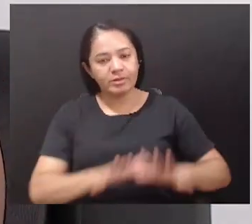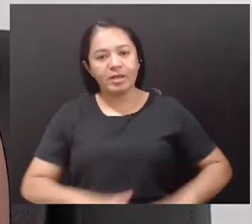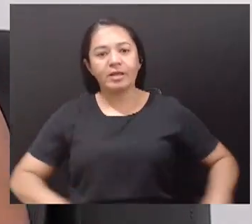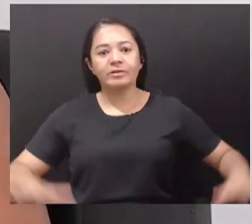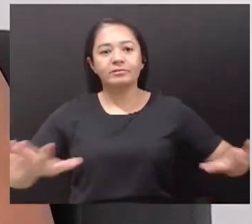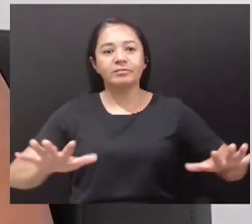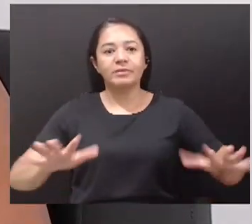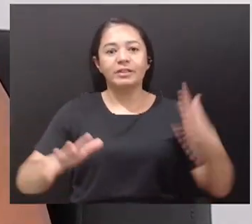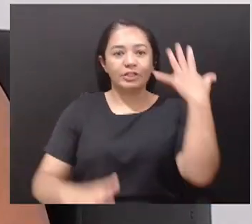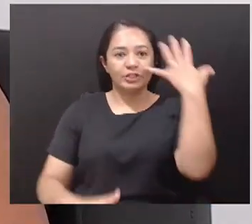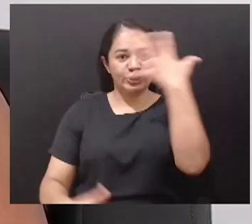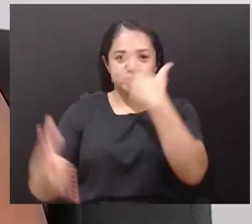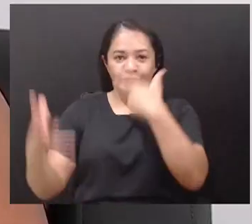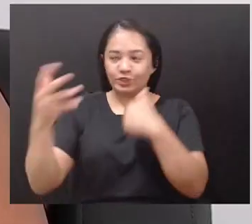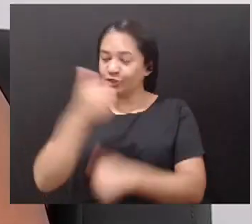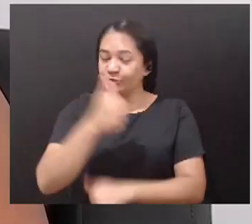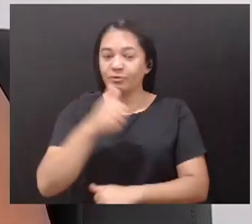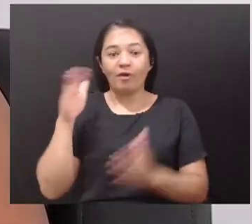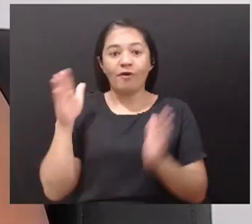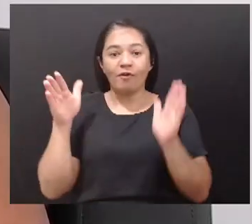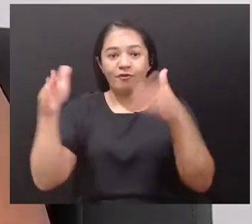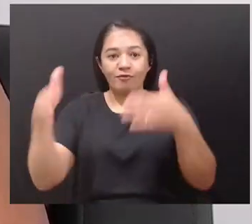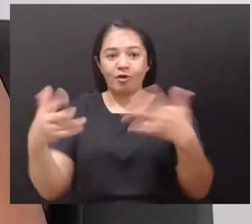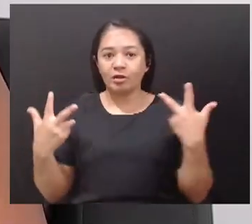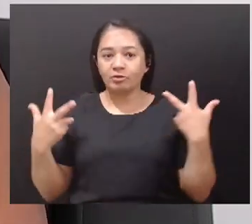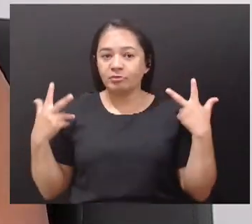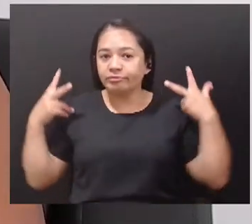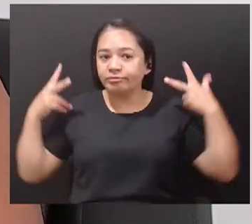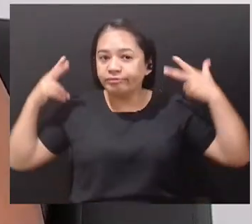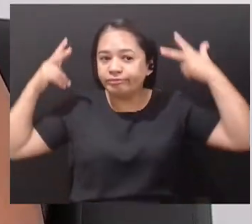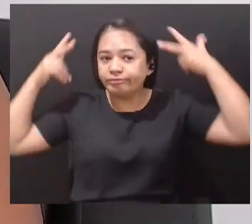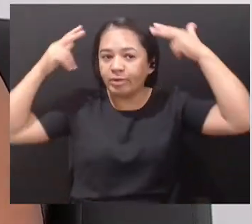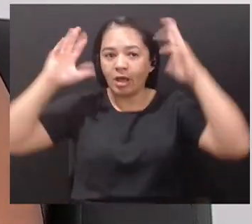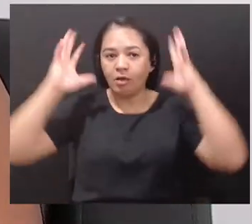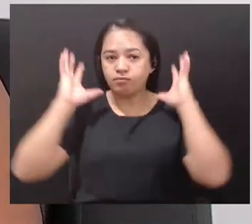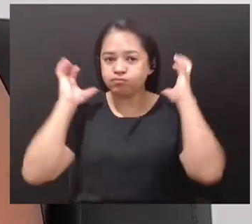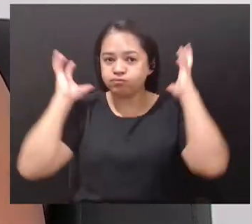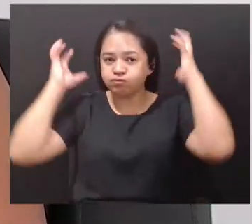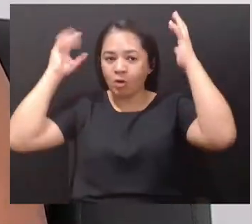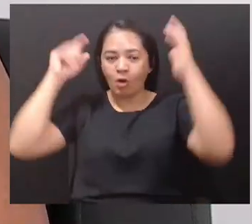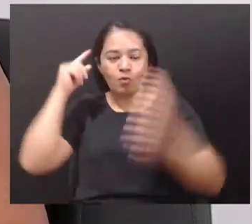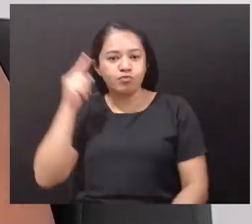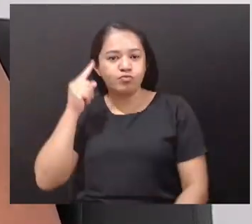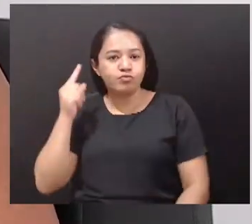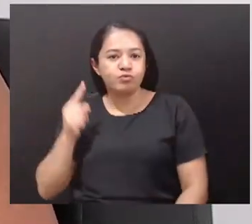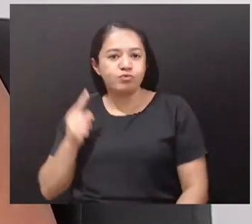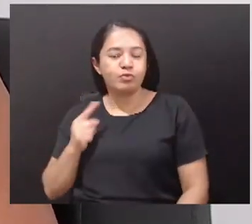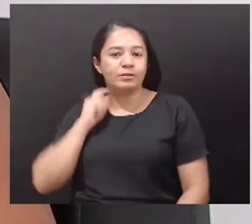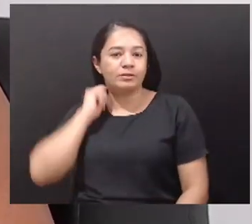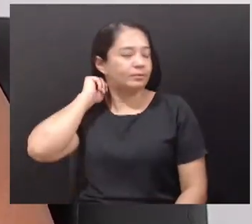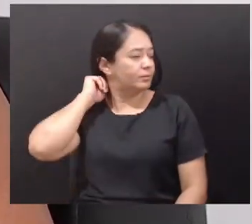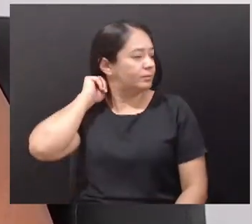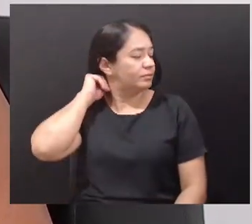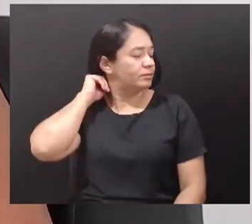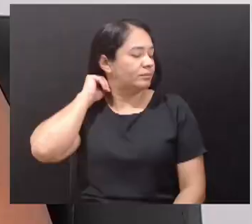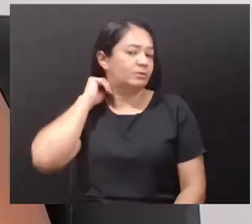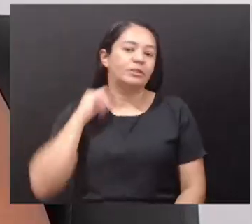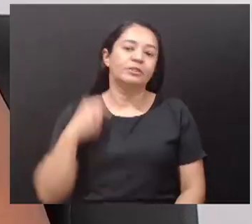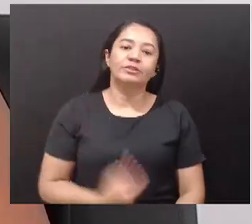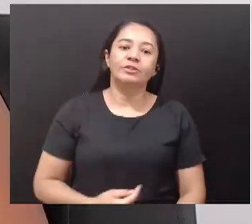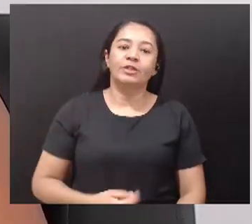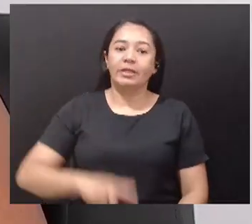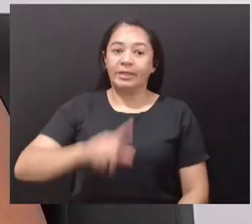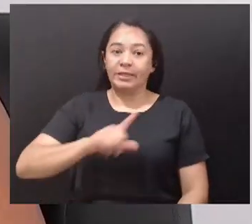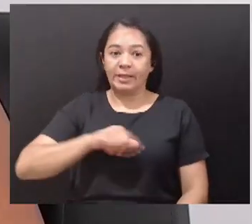beleza, voltado aos cabelos afros, cacheados, crespos. E a gente tem mais dados do